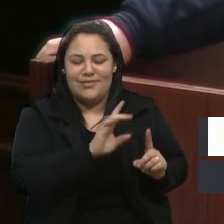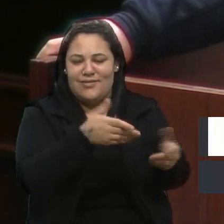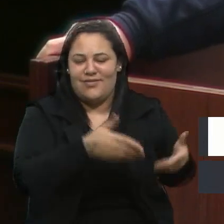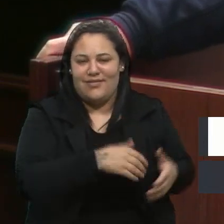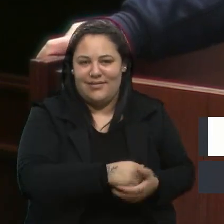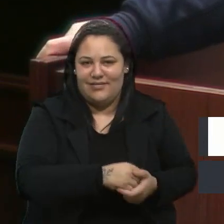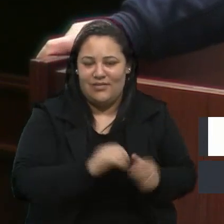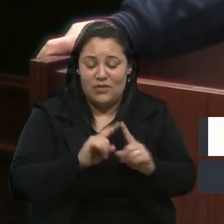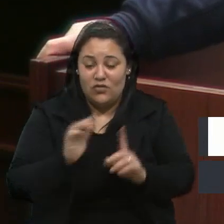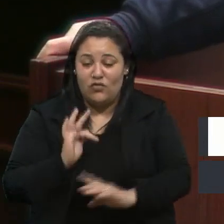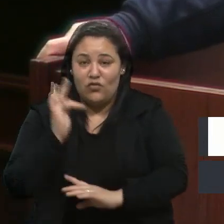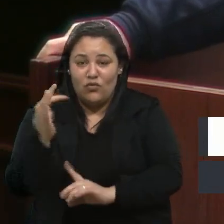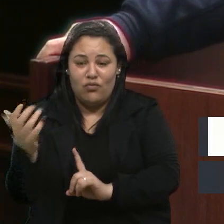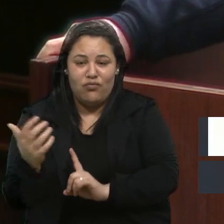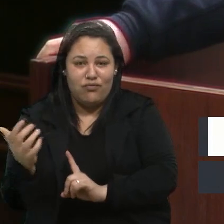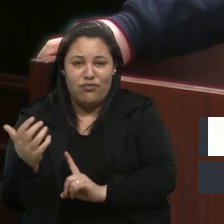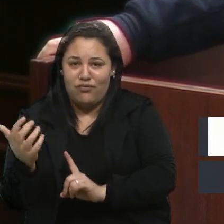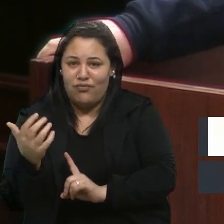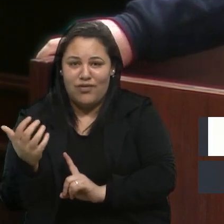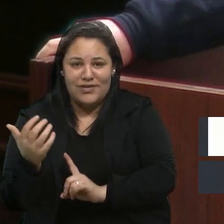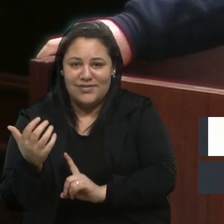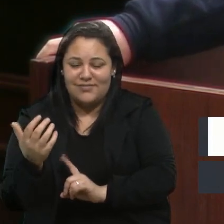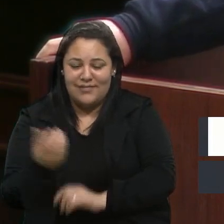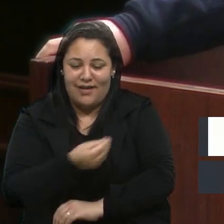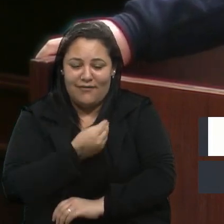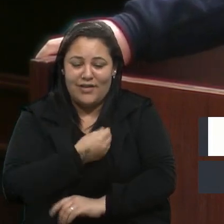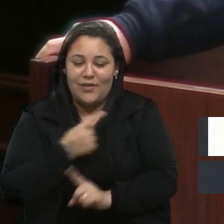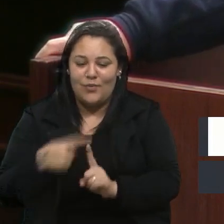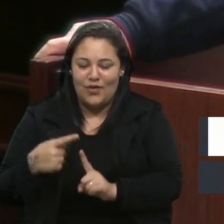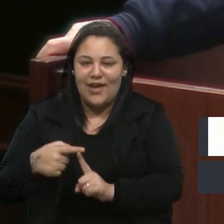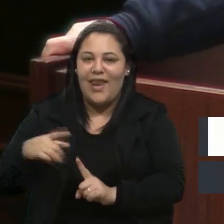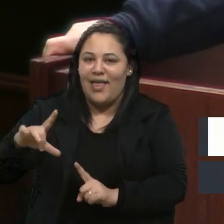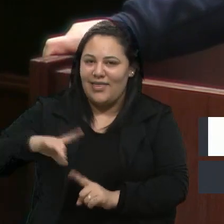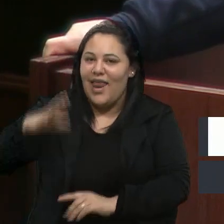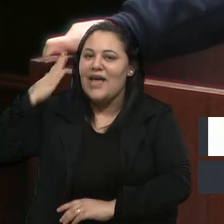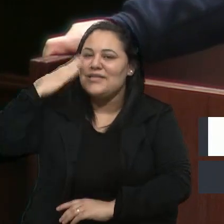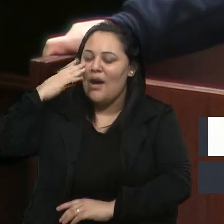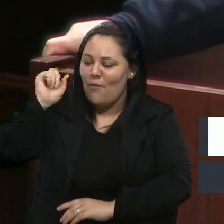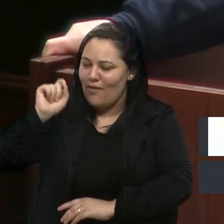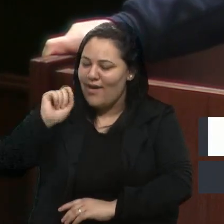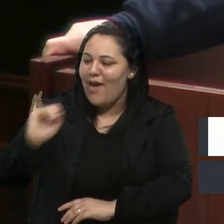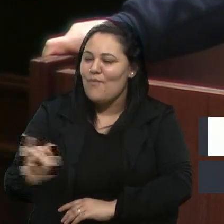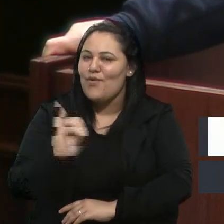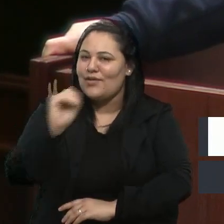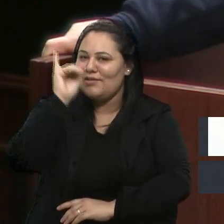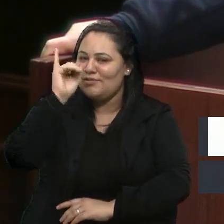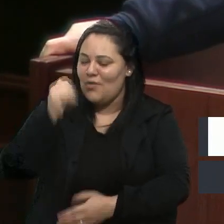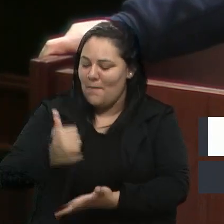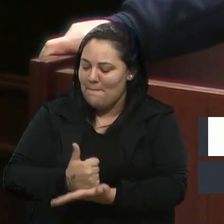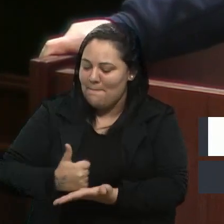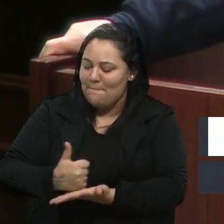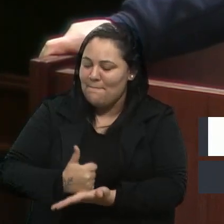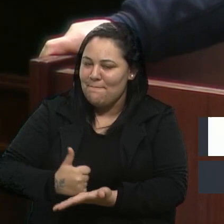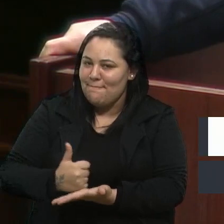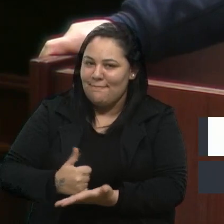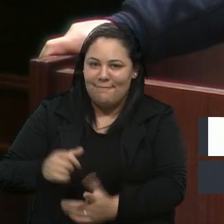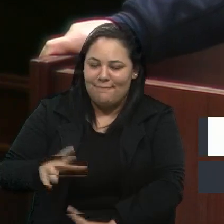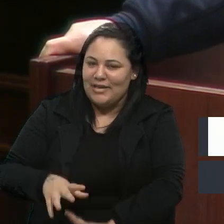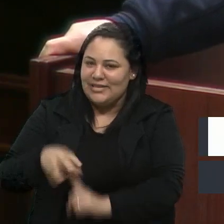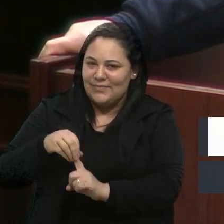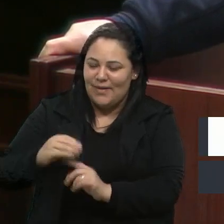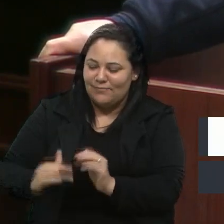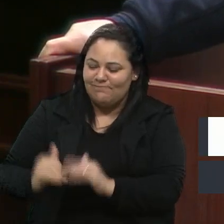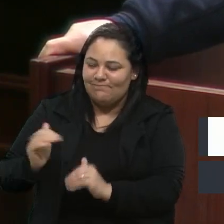dessa criança estará comprometido, porque ela tem referências. E a referência, a base, o pilar fundamental para a construção de um